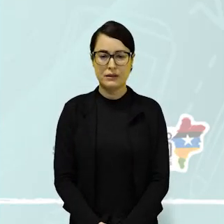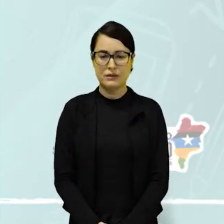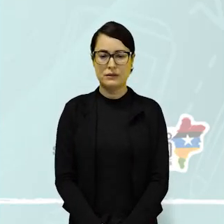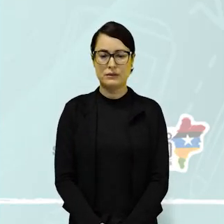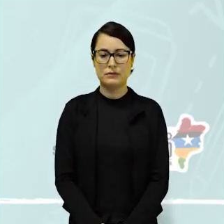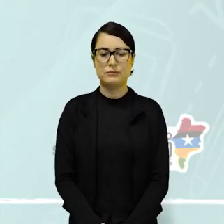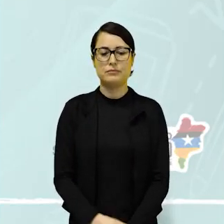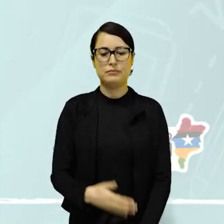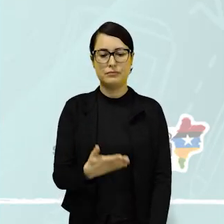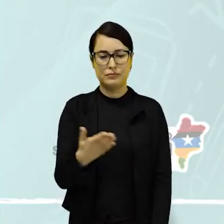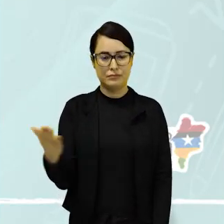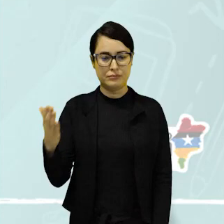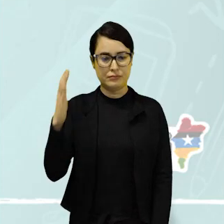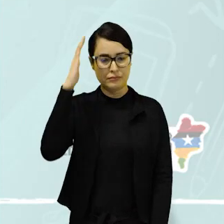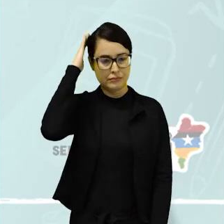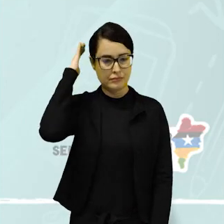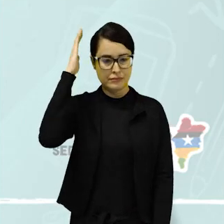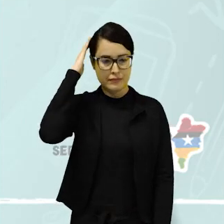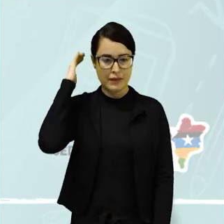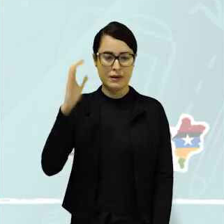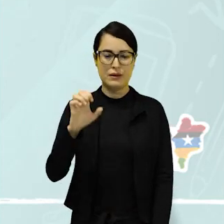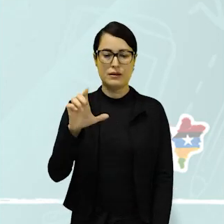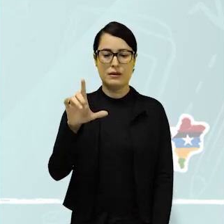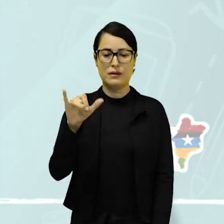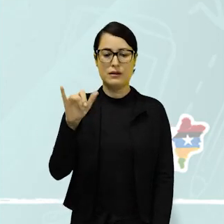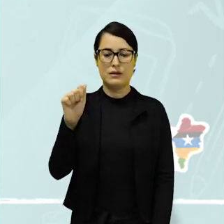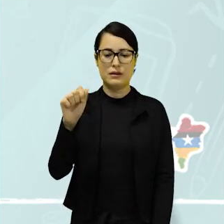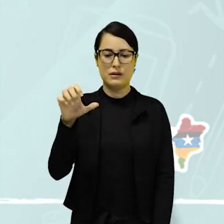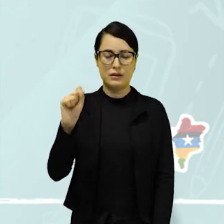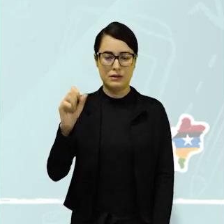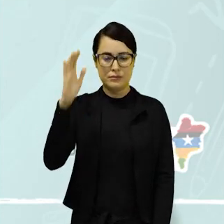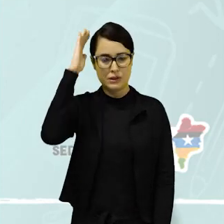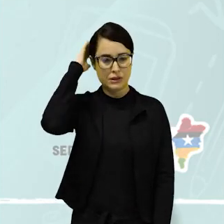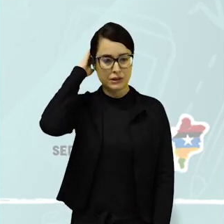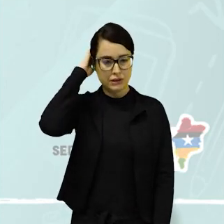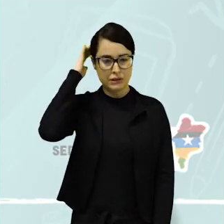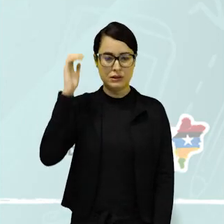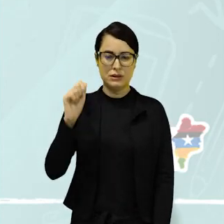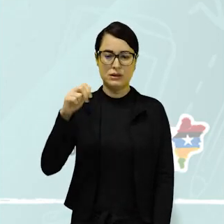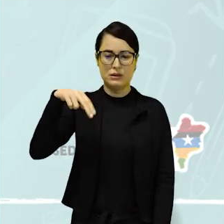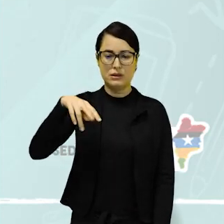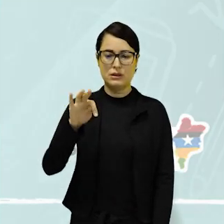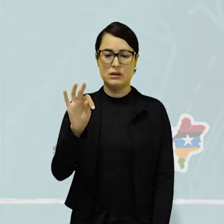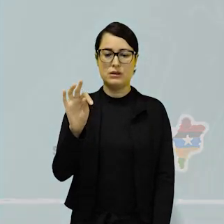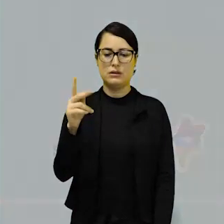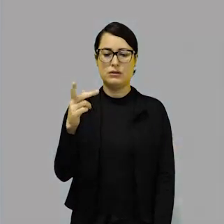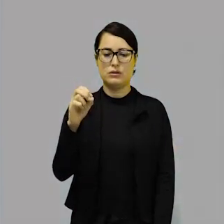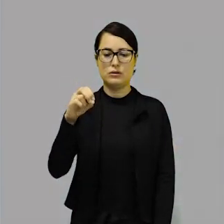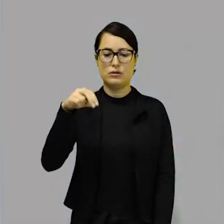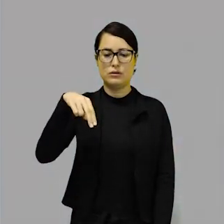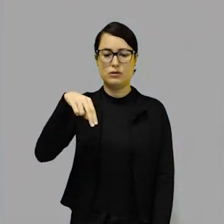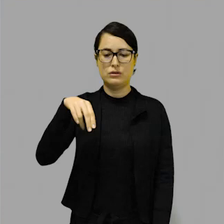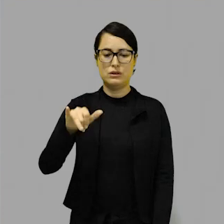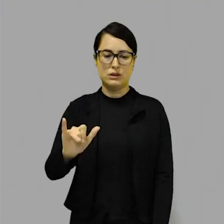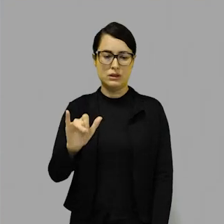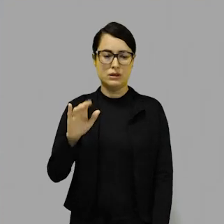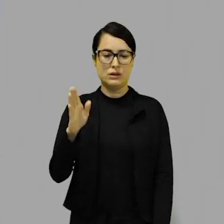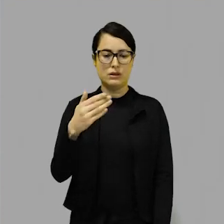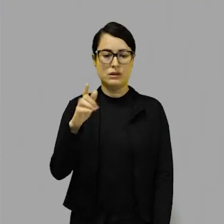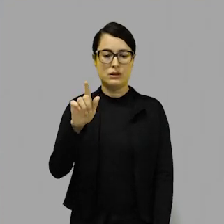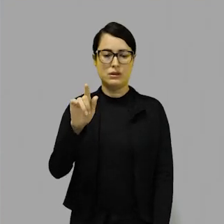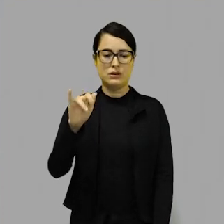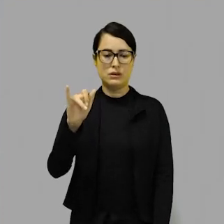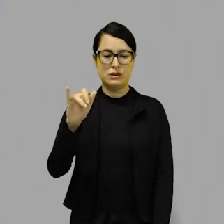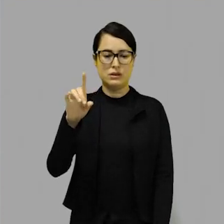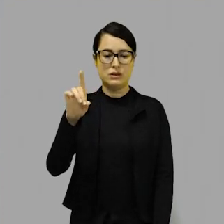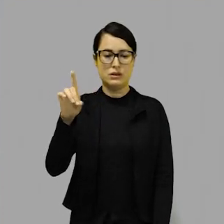Pierre Bourdieu, Anthony Giddens e Richard Sennett. Por quê? Porque eles são os nossos personagens da aula de hoje. Mas é